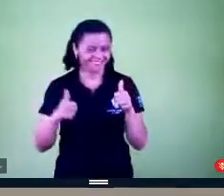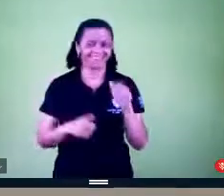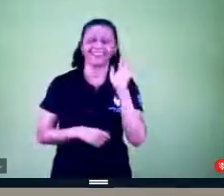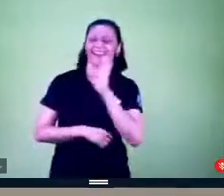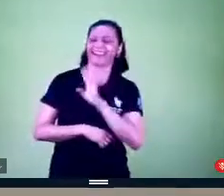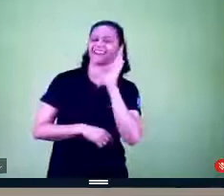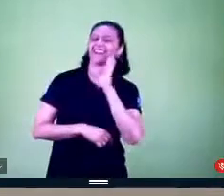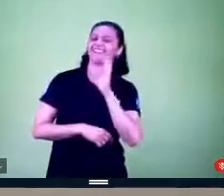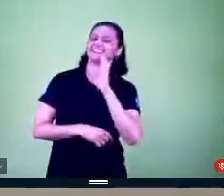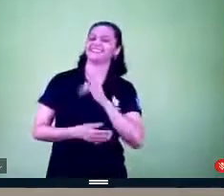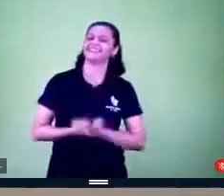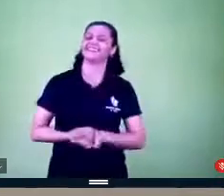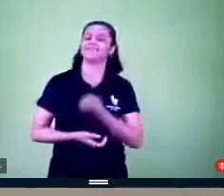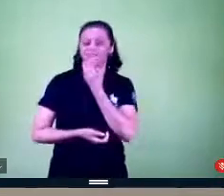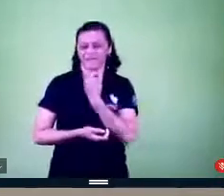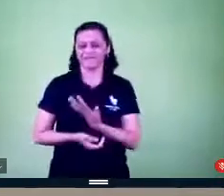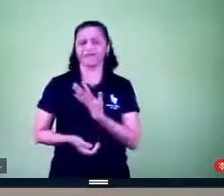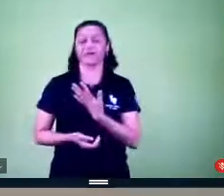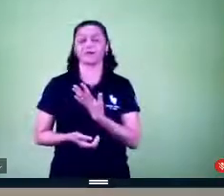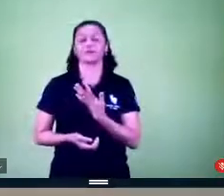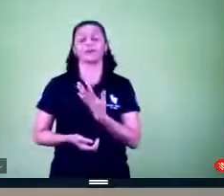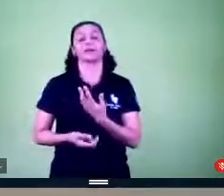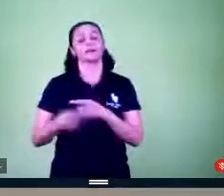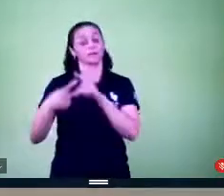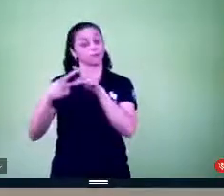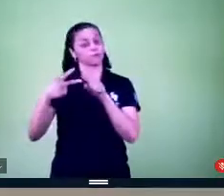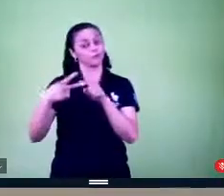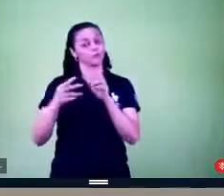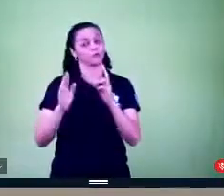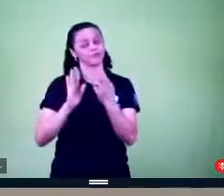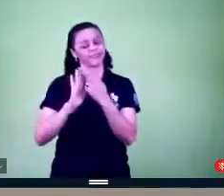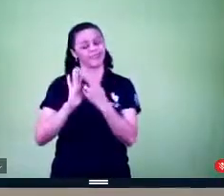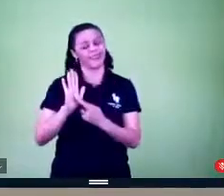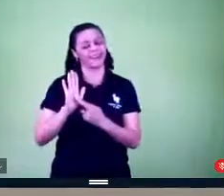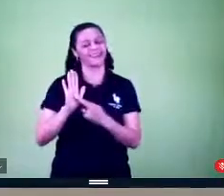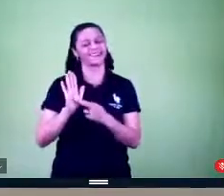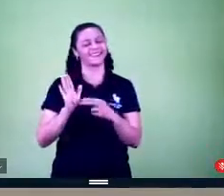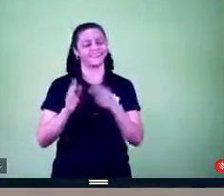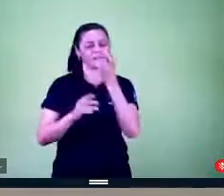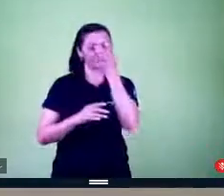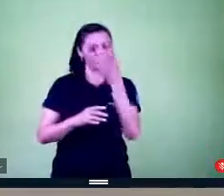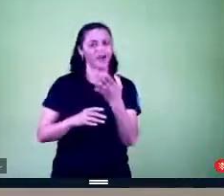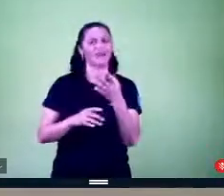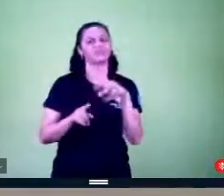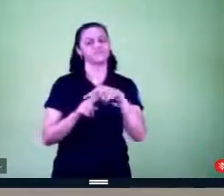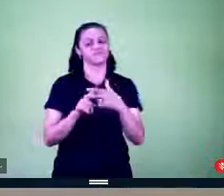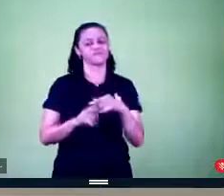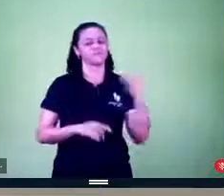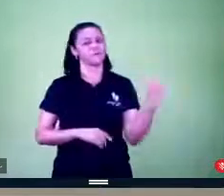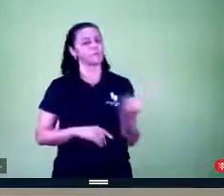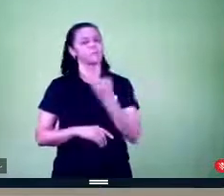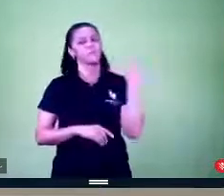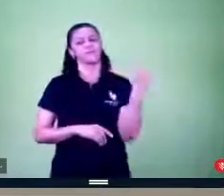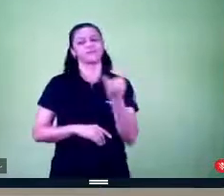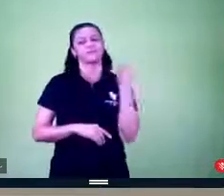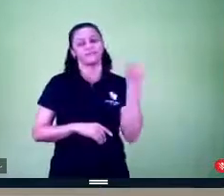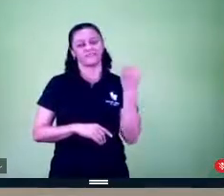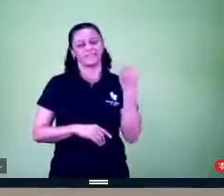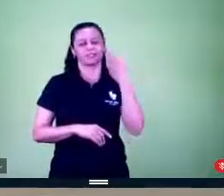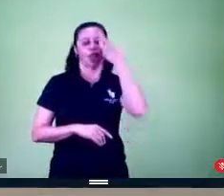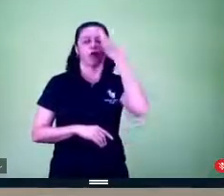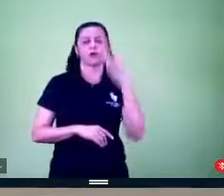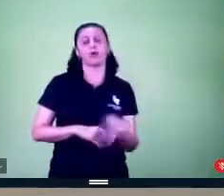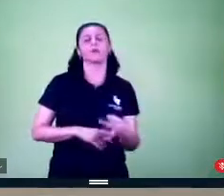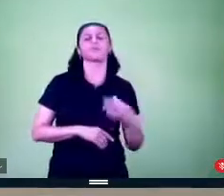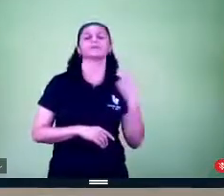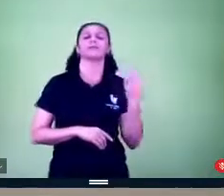regrinhas fáceis de a gente trabalhar, duas ferramentas importantes e fáceis da gente compreender, utilizar e trabalhar, que é o divisor